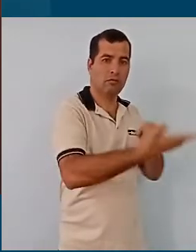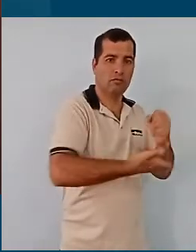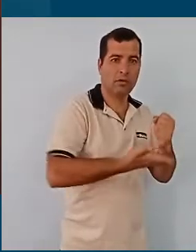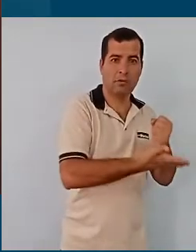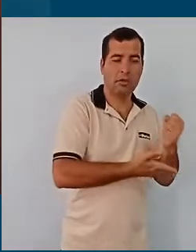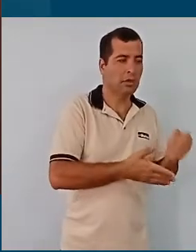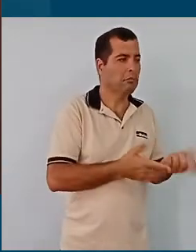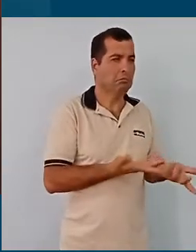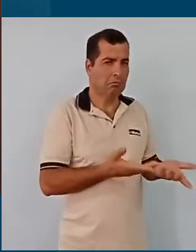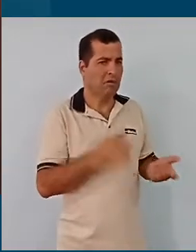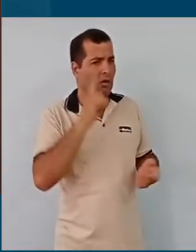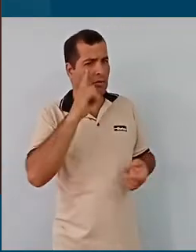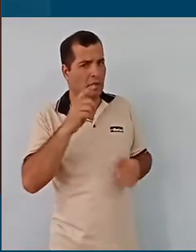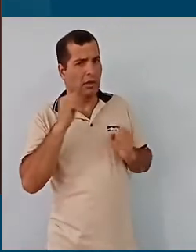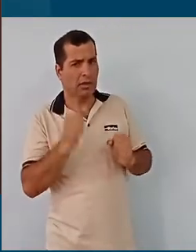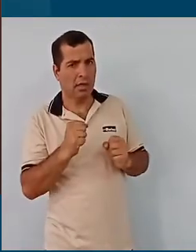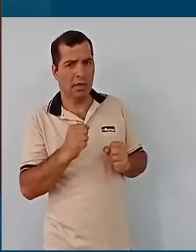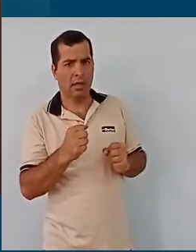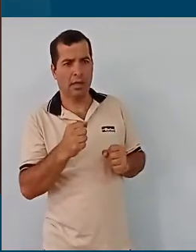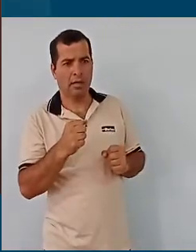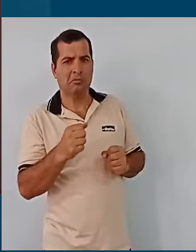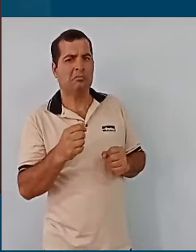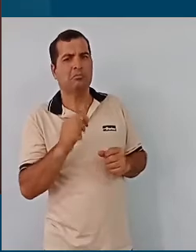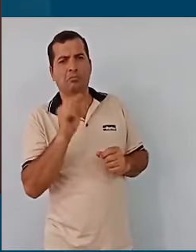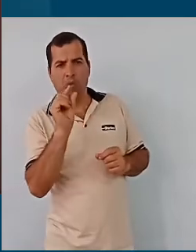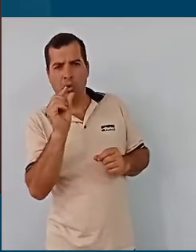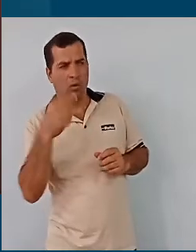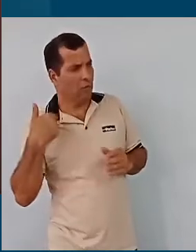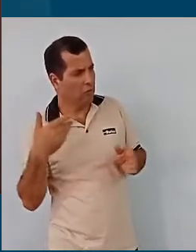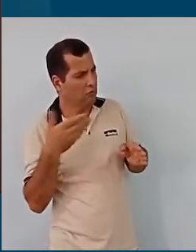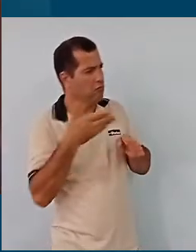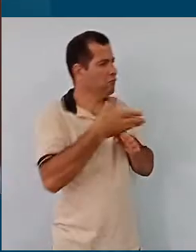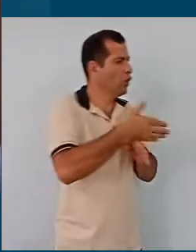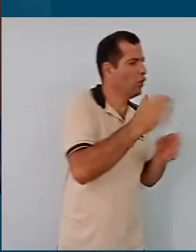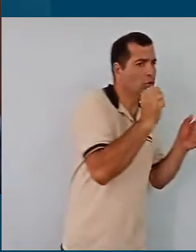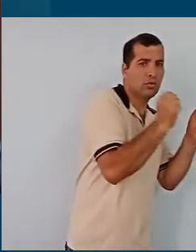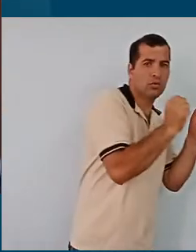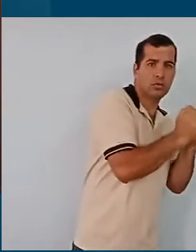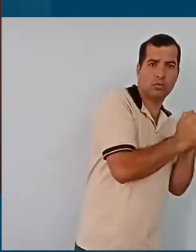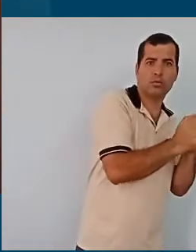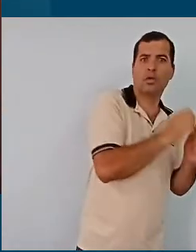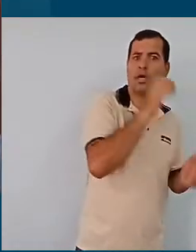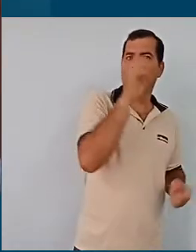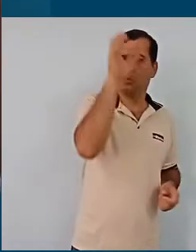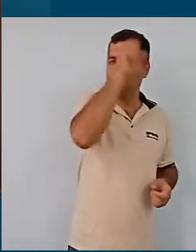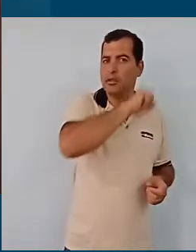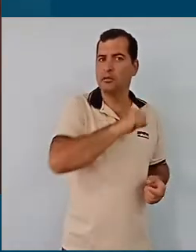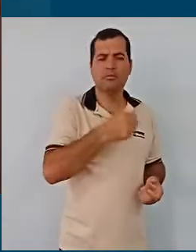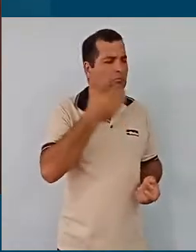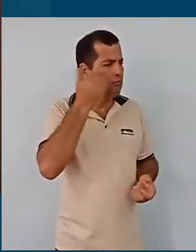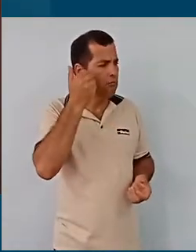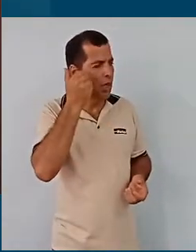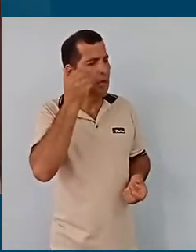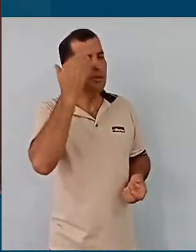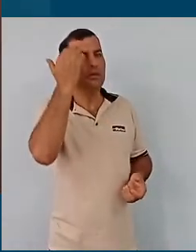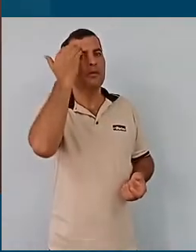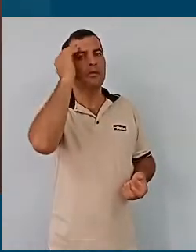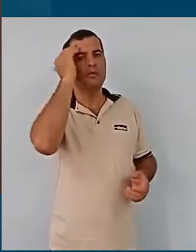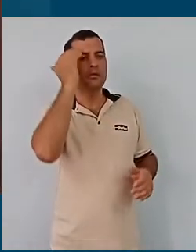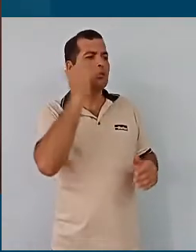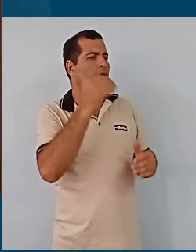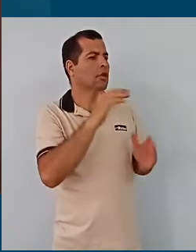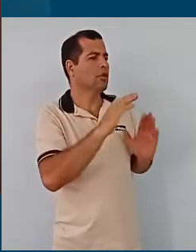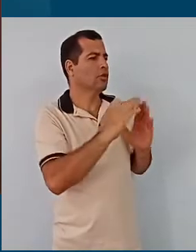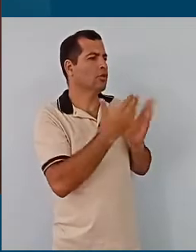dias em que as crianças vão passar um período lá fazendo coisas junto, vão ver como que funciona a escola, onde são